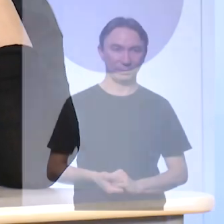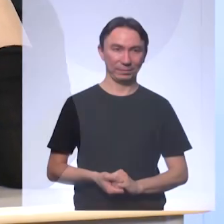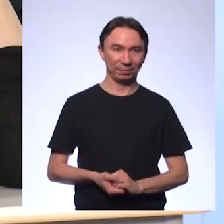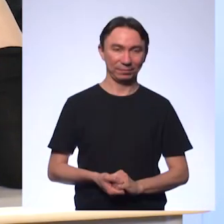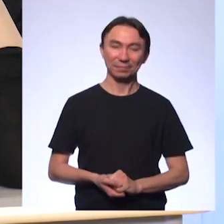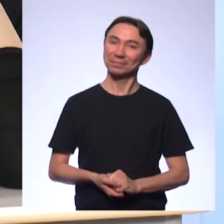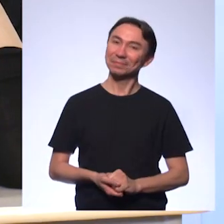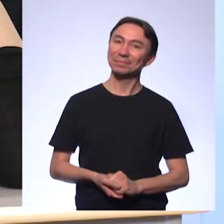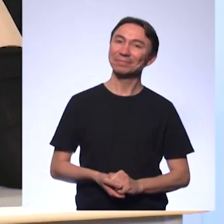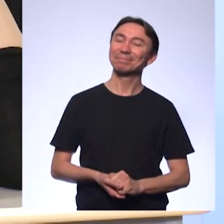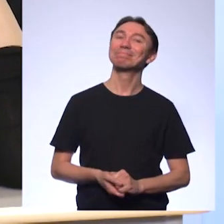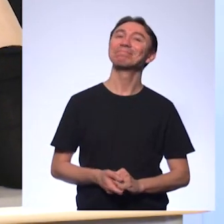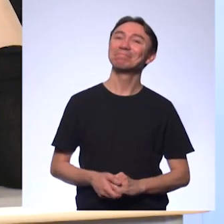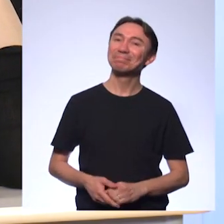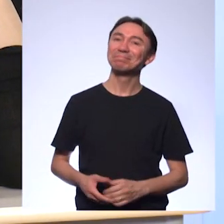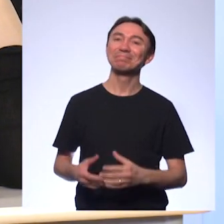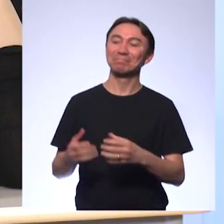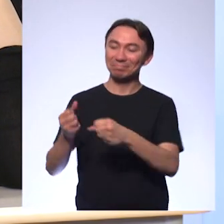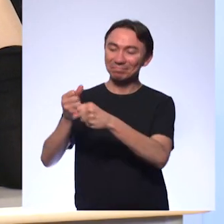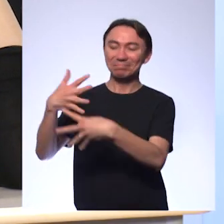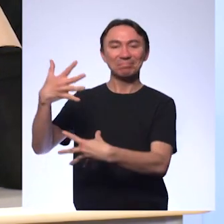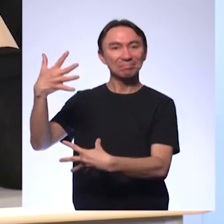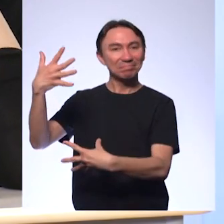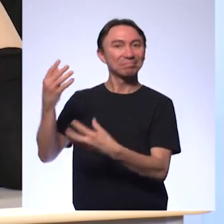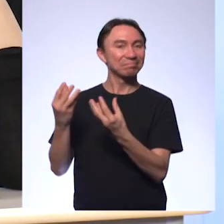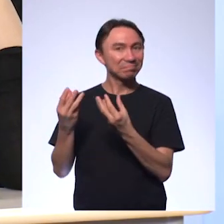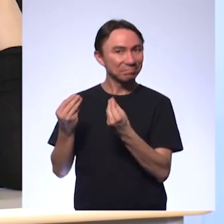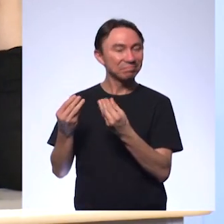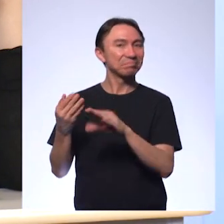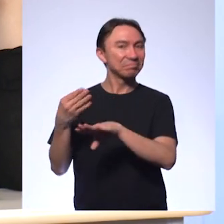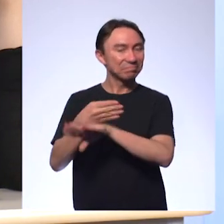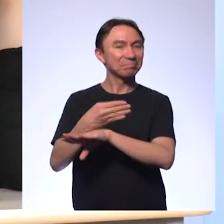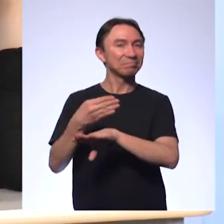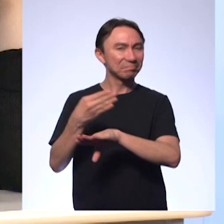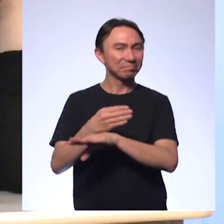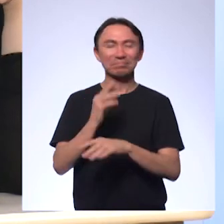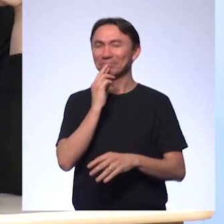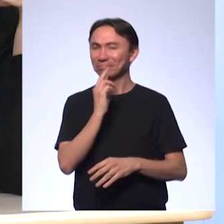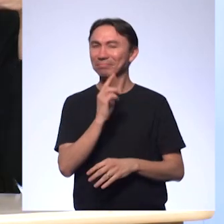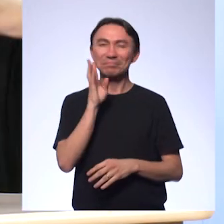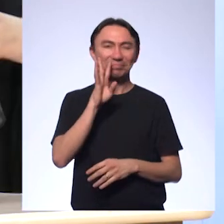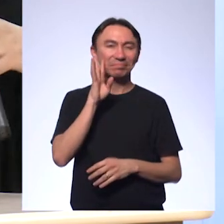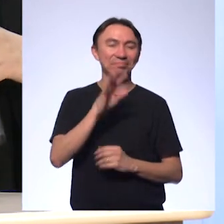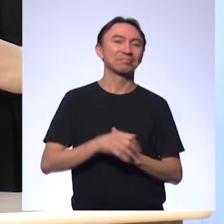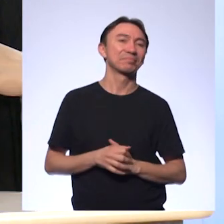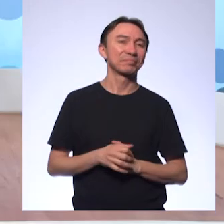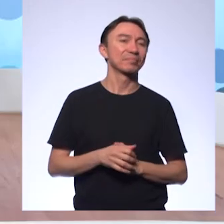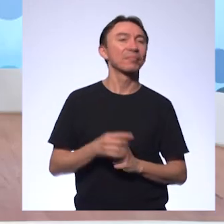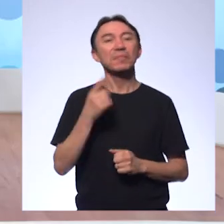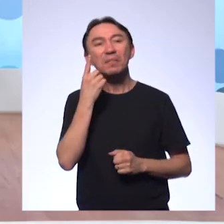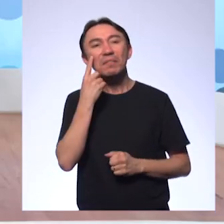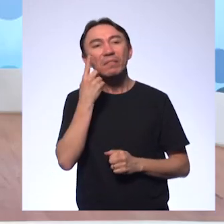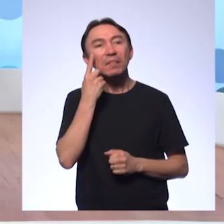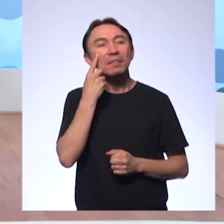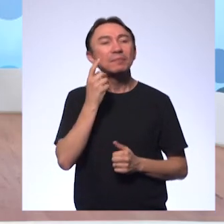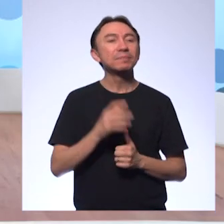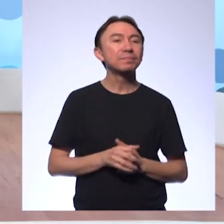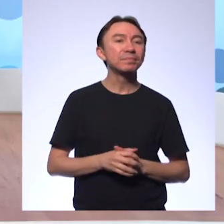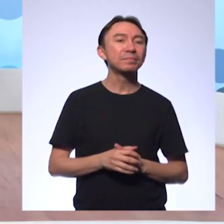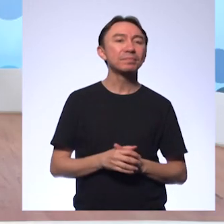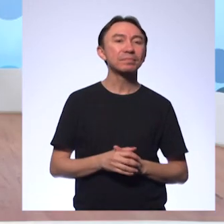Olha só, professora, bastante interação aqui e algumas respostas bem interessantes. Olha só. Vamos ver aqui.